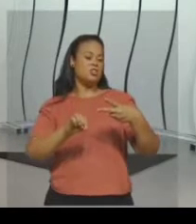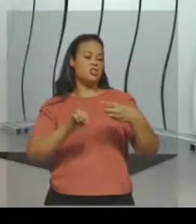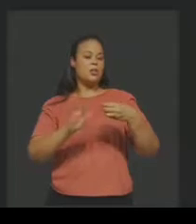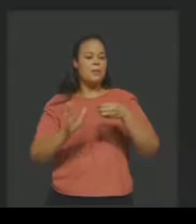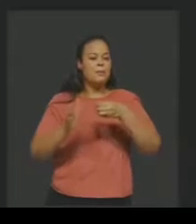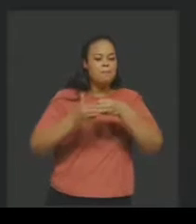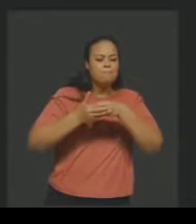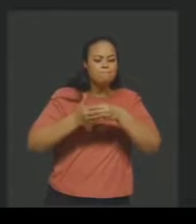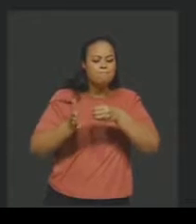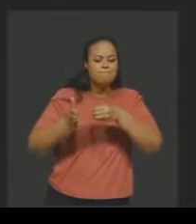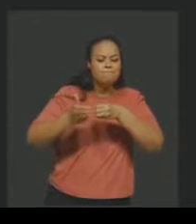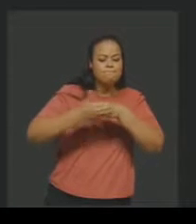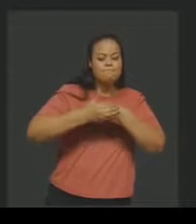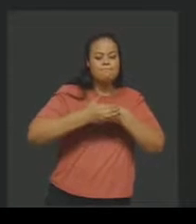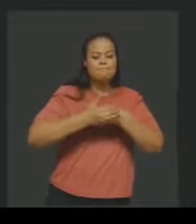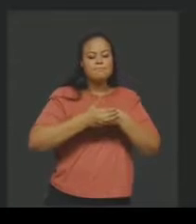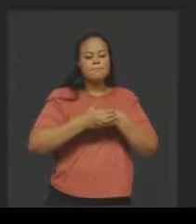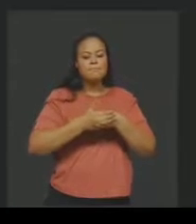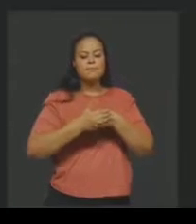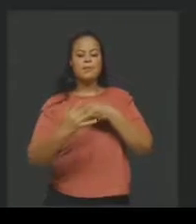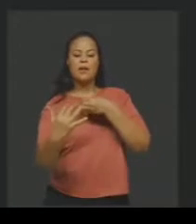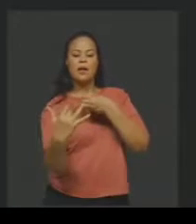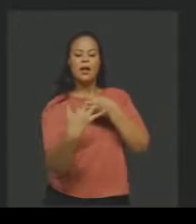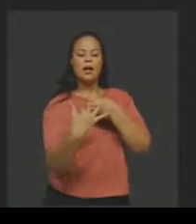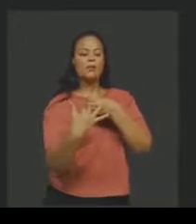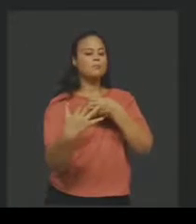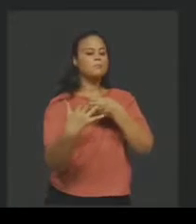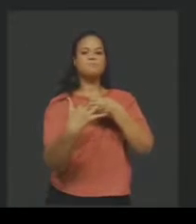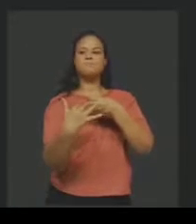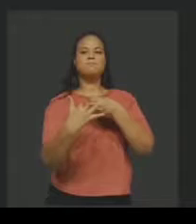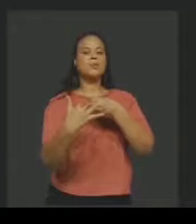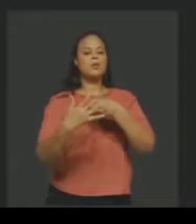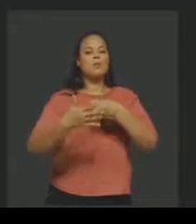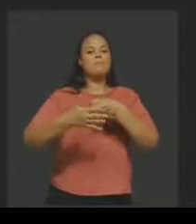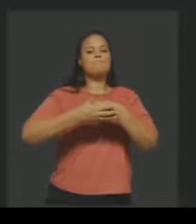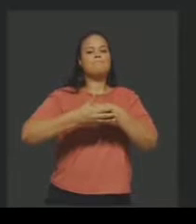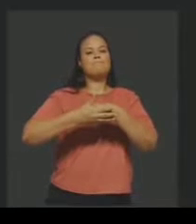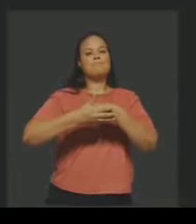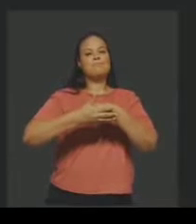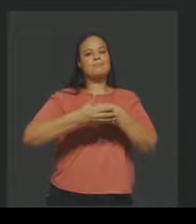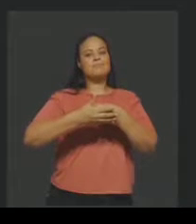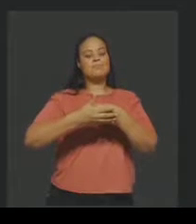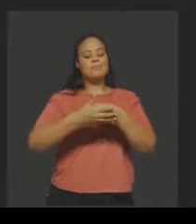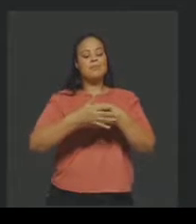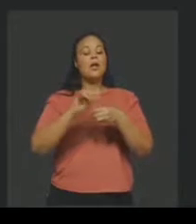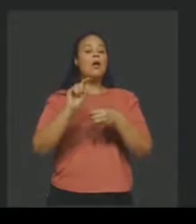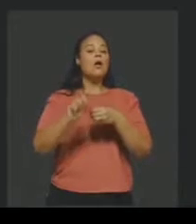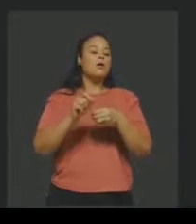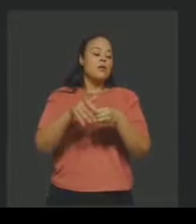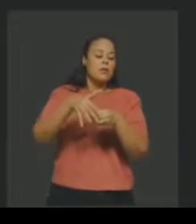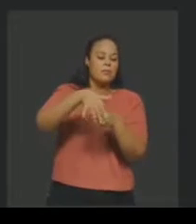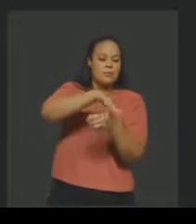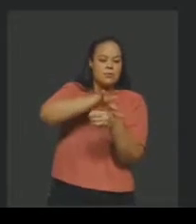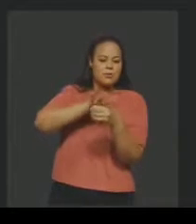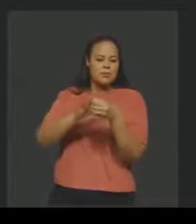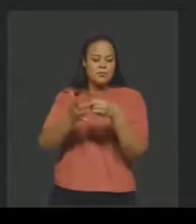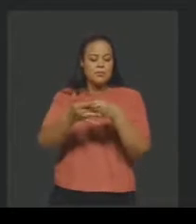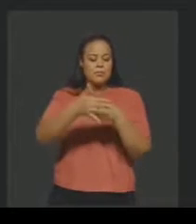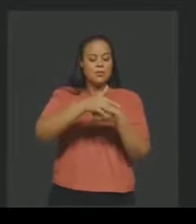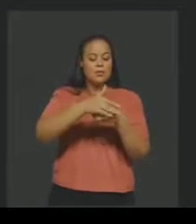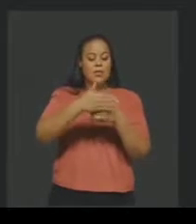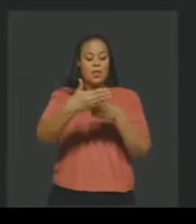de proteção. A parede celular, ela é localizada externamente à membrana plasmática, ou seja, depois da membrana, e ela